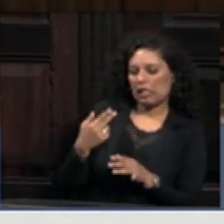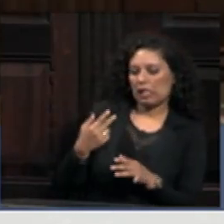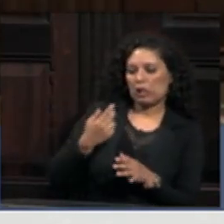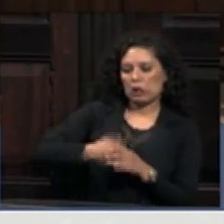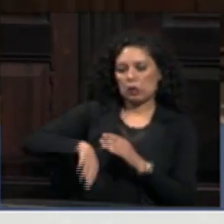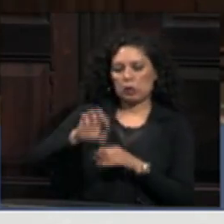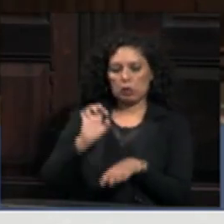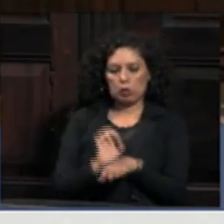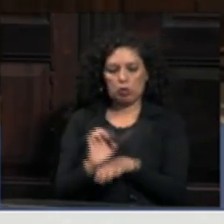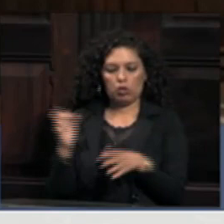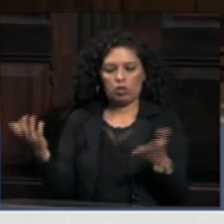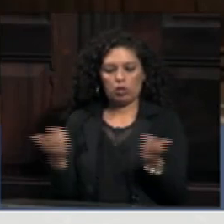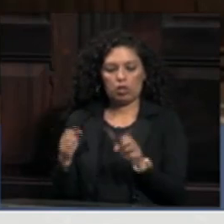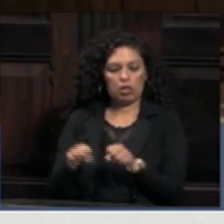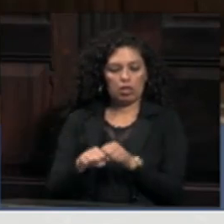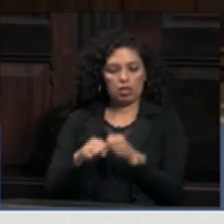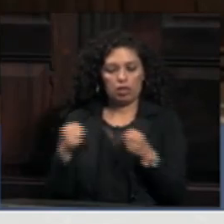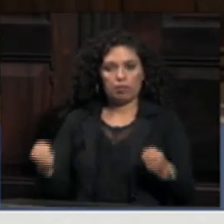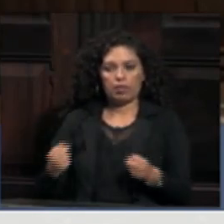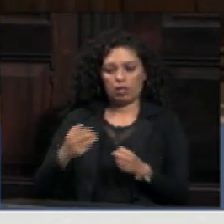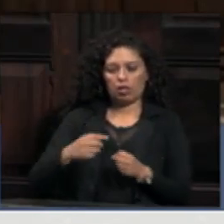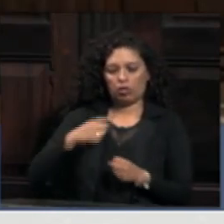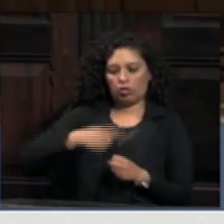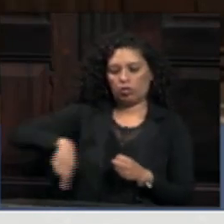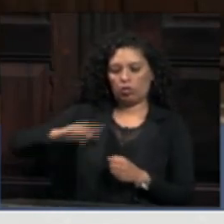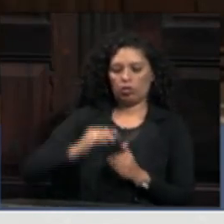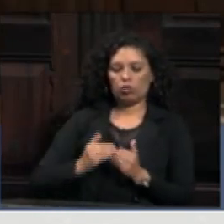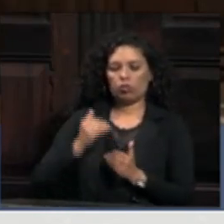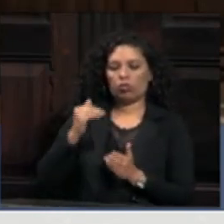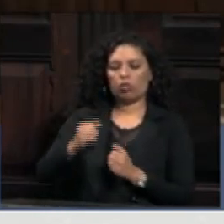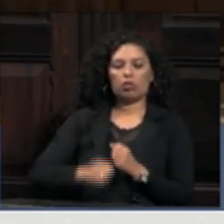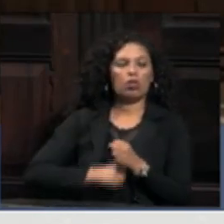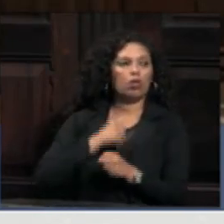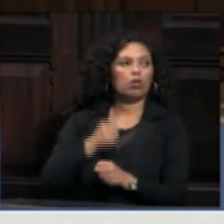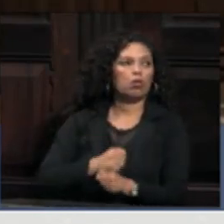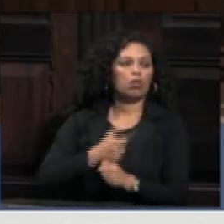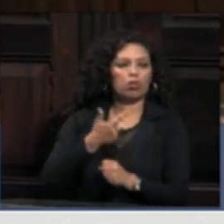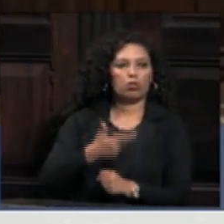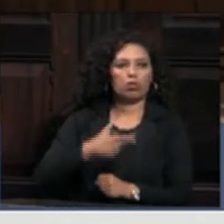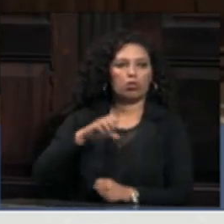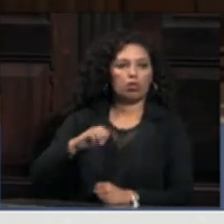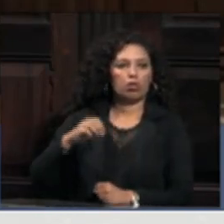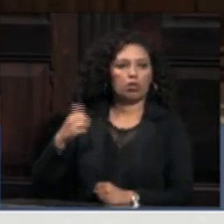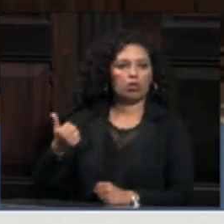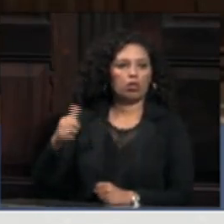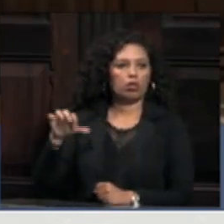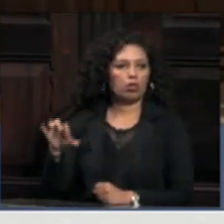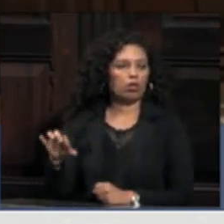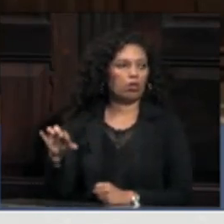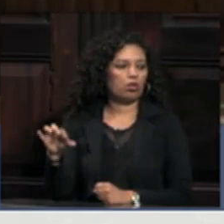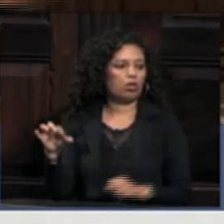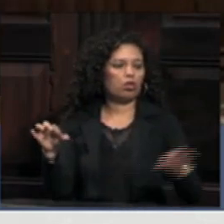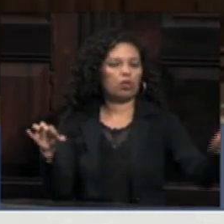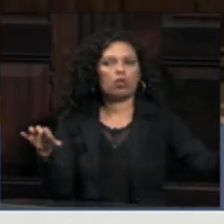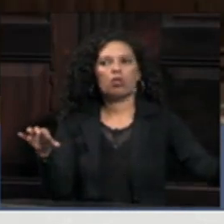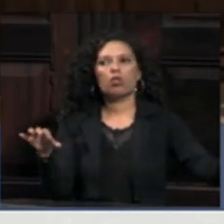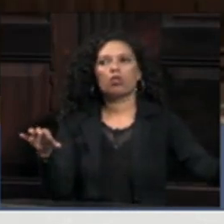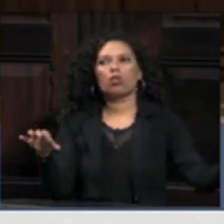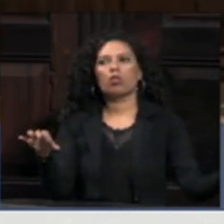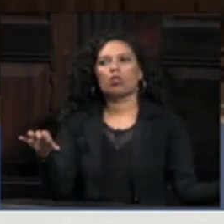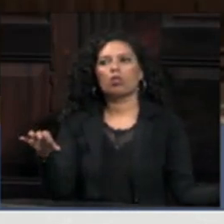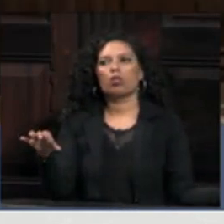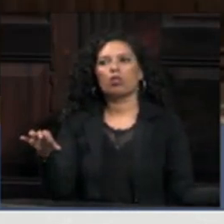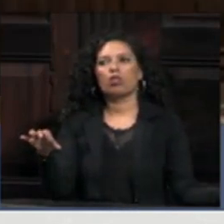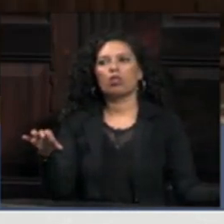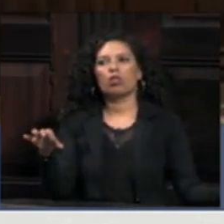nós vamos renovar por 1 ano, se é que isso vai acontecer, se é que vai se resolver o impasse